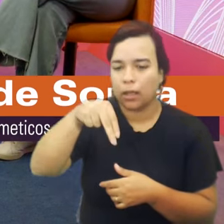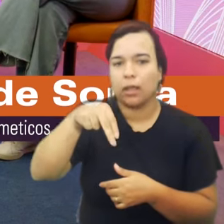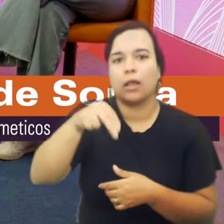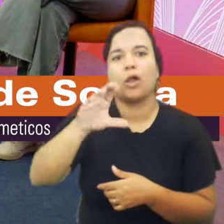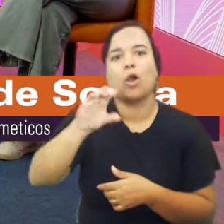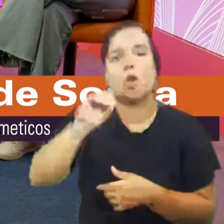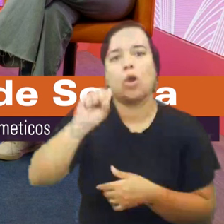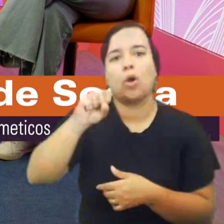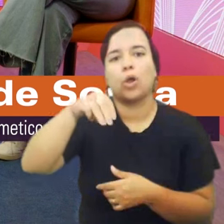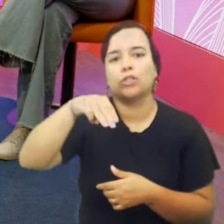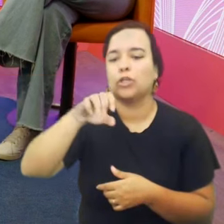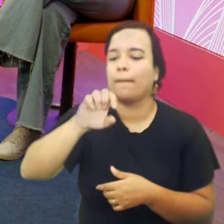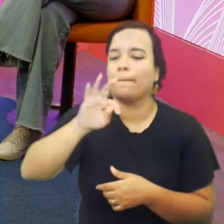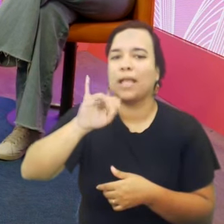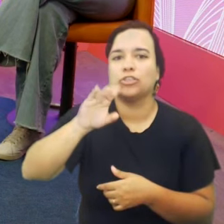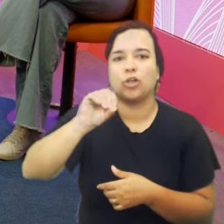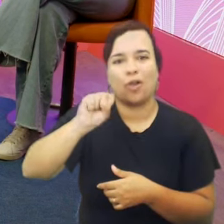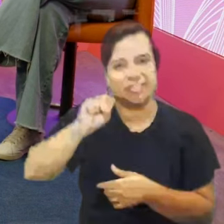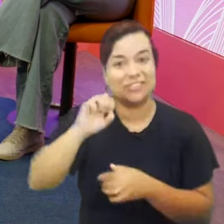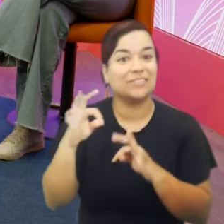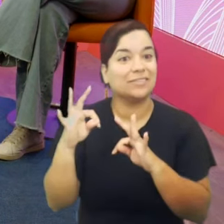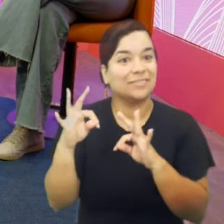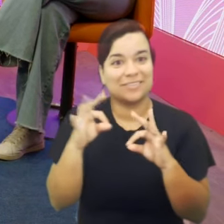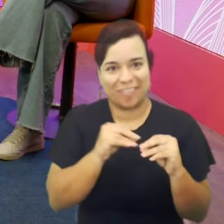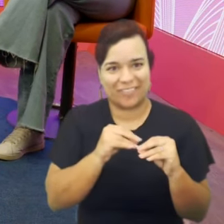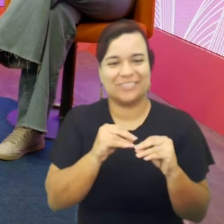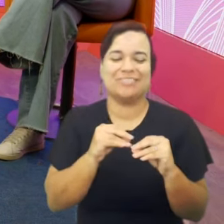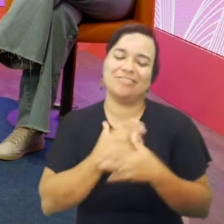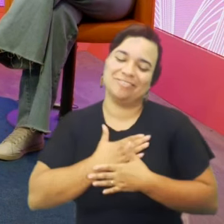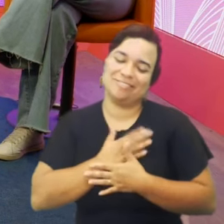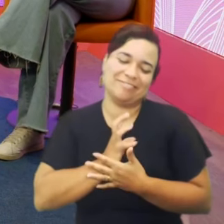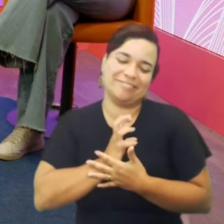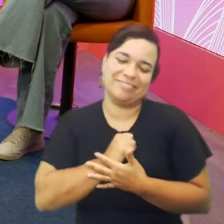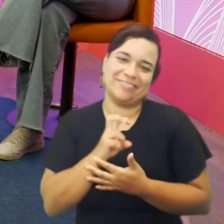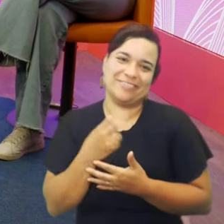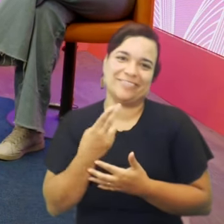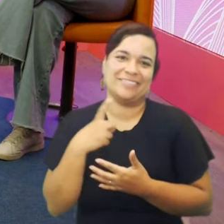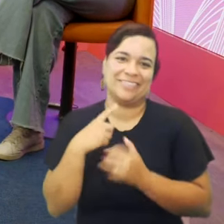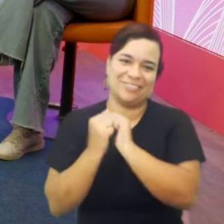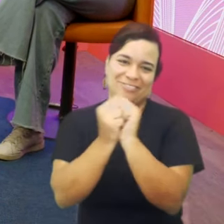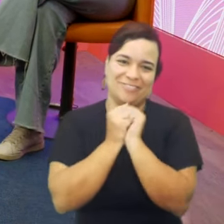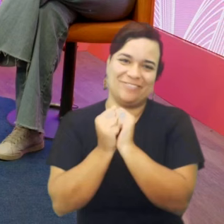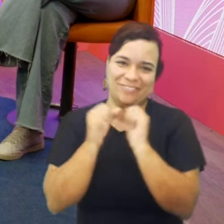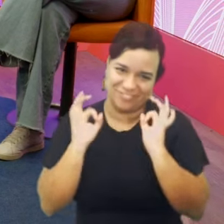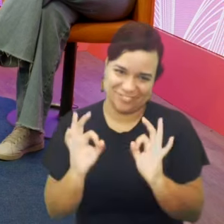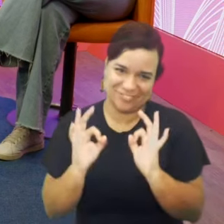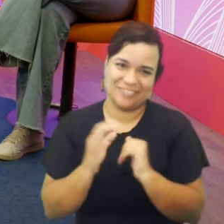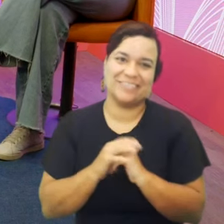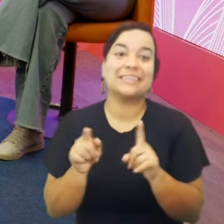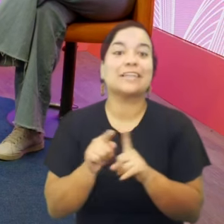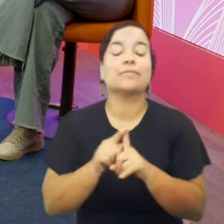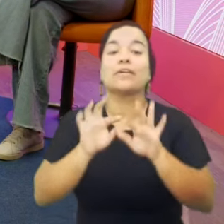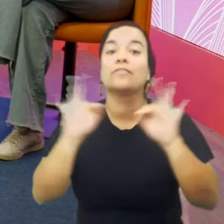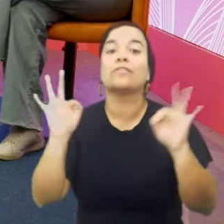navio, cosméticos. É, sejam todos muito bem-vindos, vou amar ter todos vocês lá com a gente. Quero já deixar